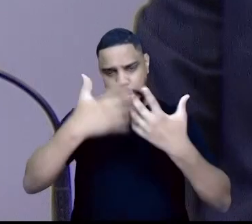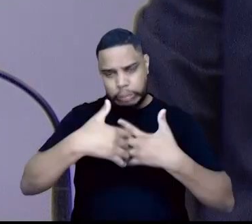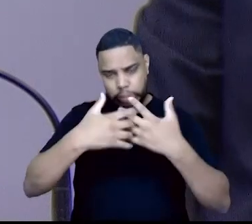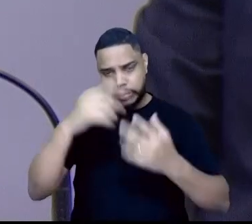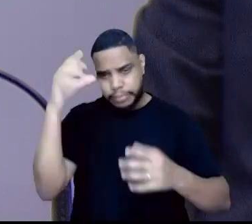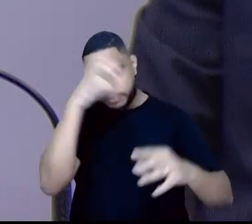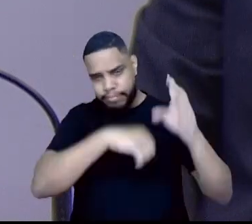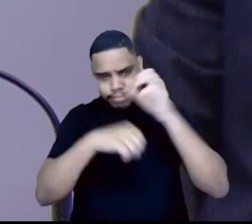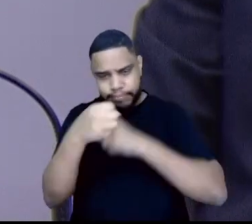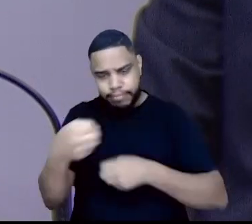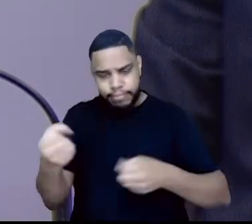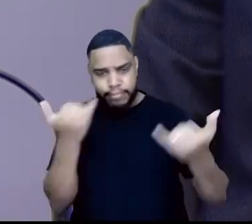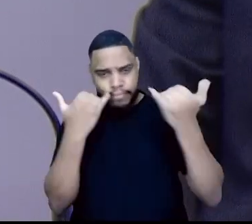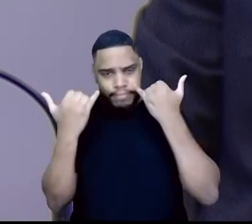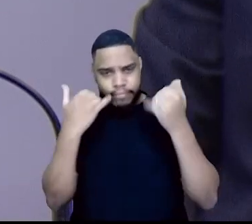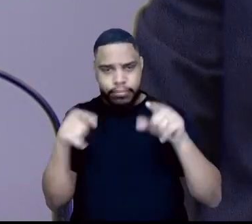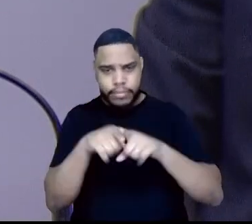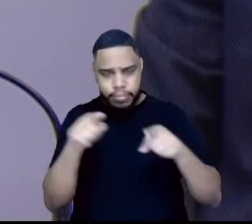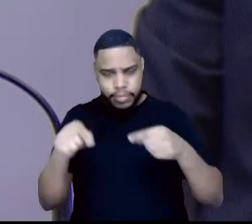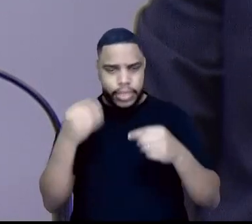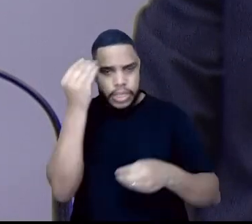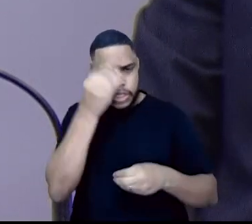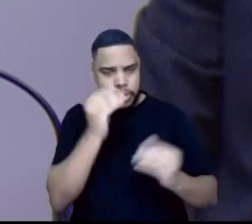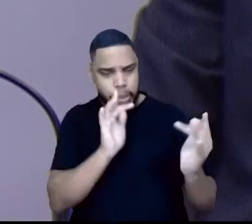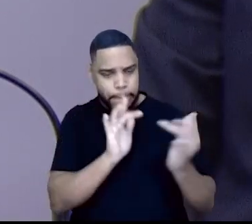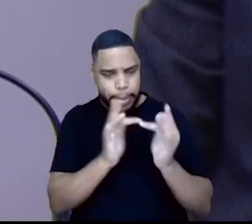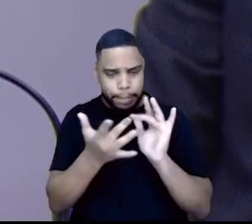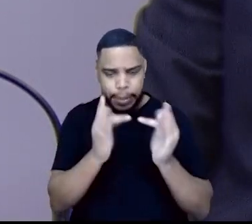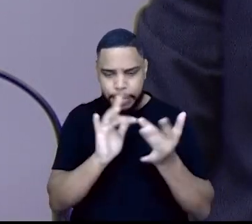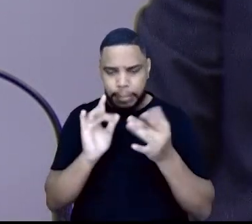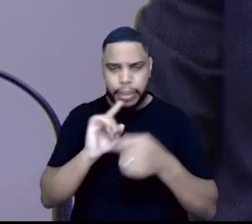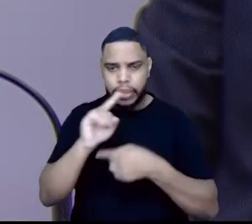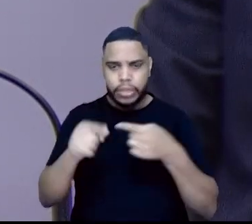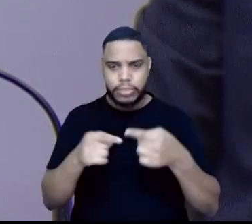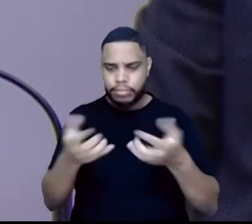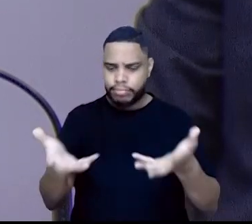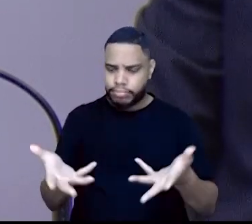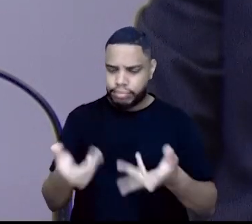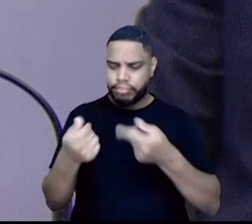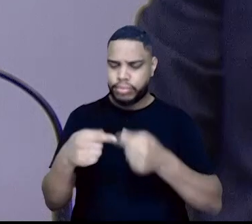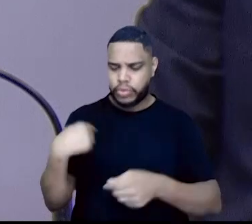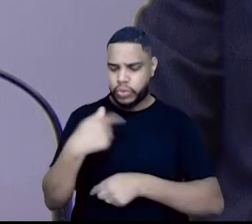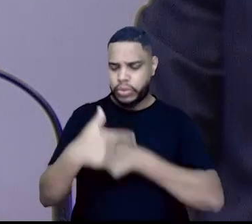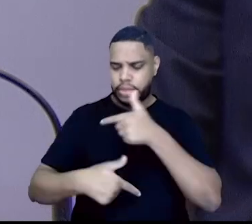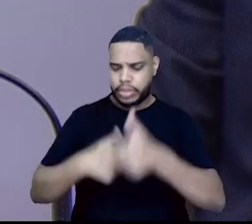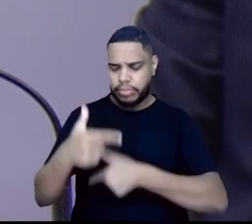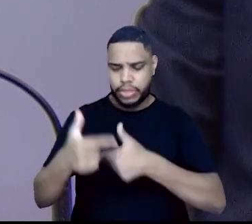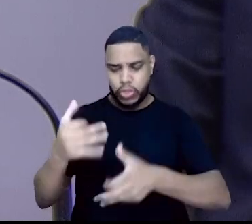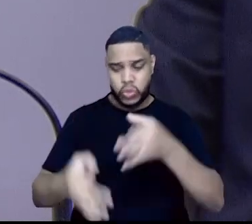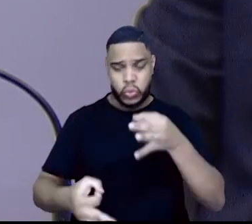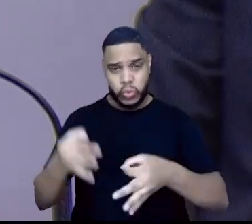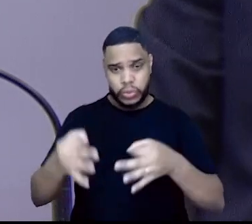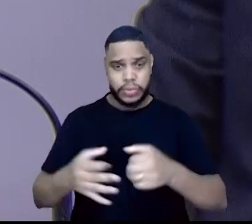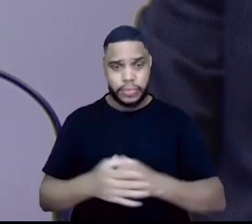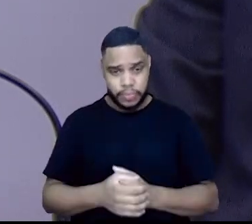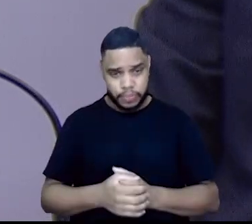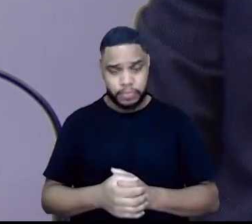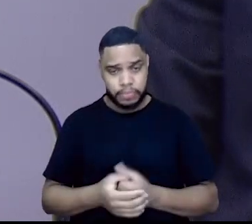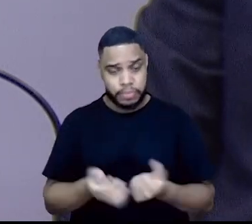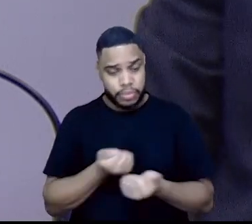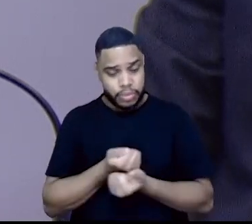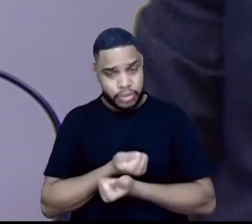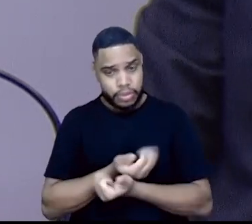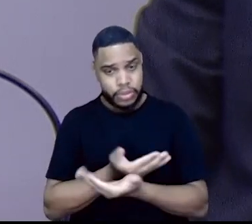aprendizados e intercâmbio de experiências em prol do aperfeiçoamento do nosso sistema de justiça, proporcionando